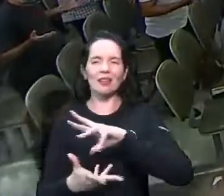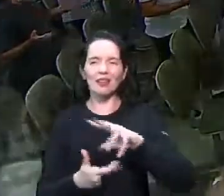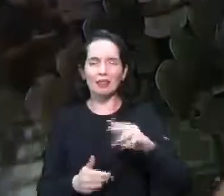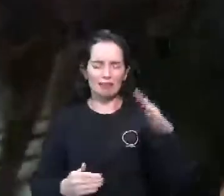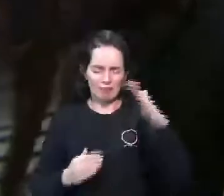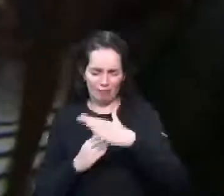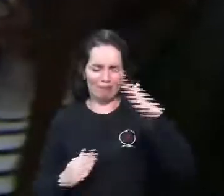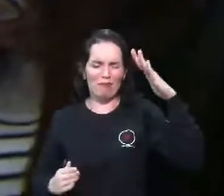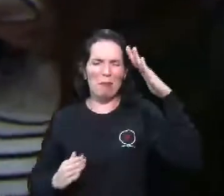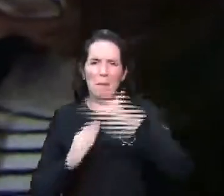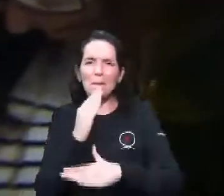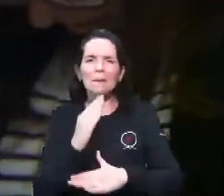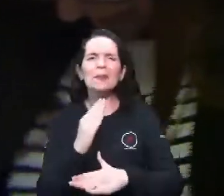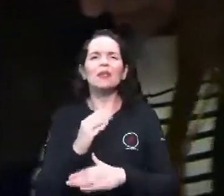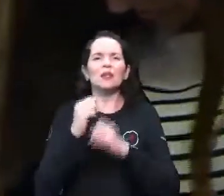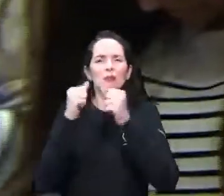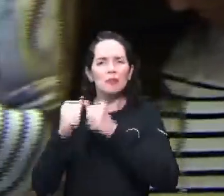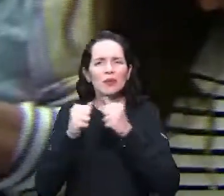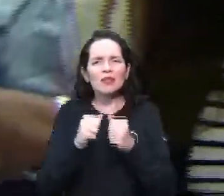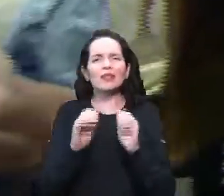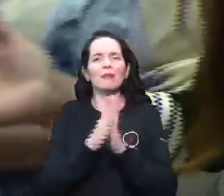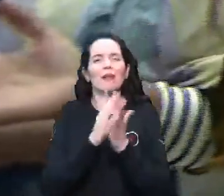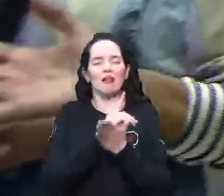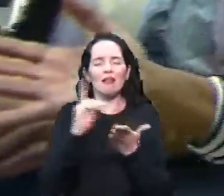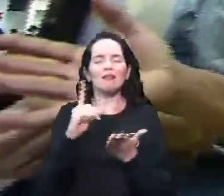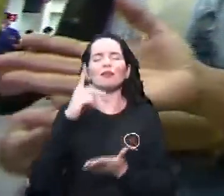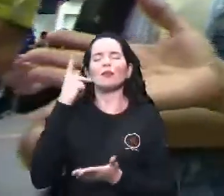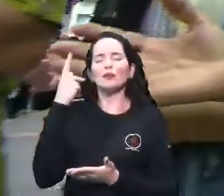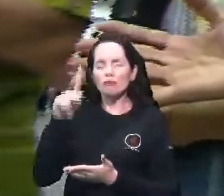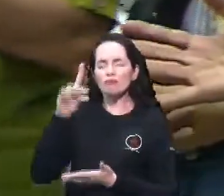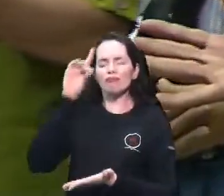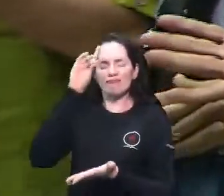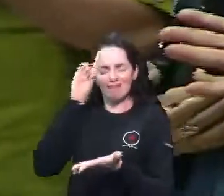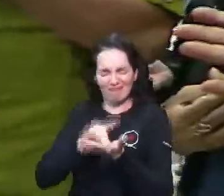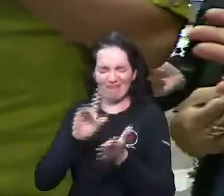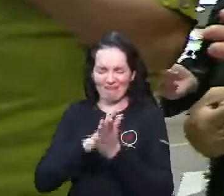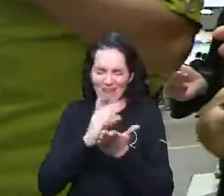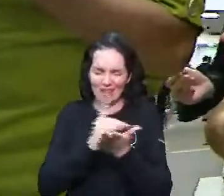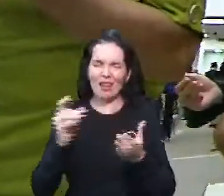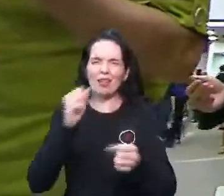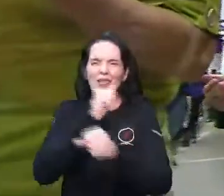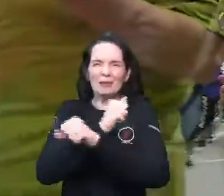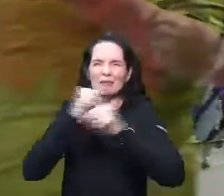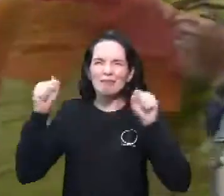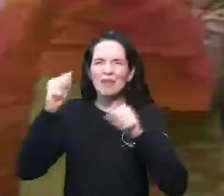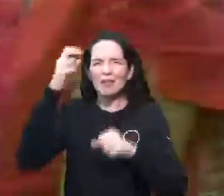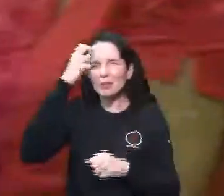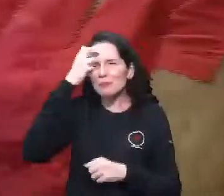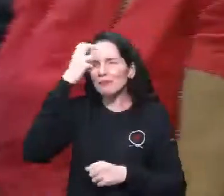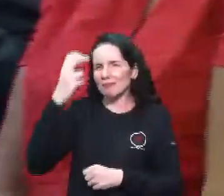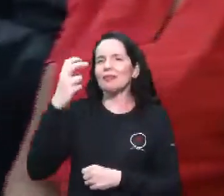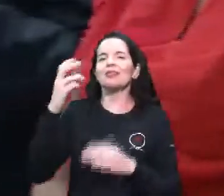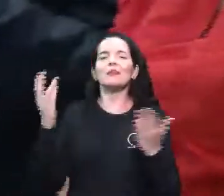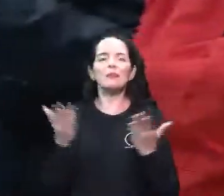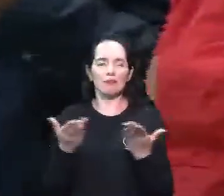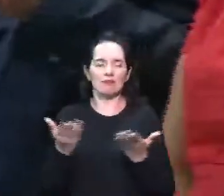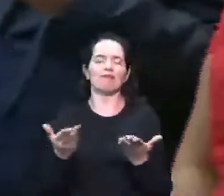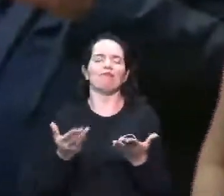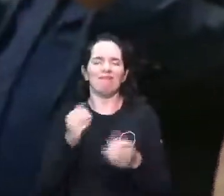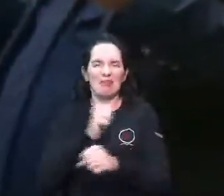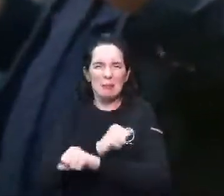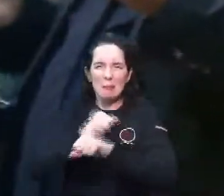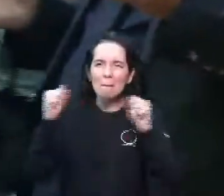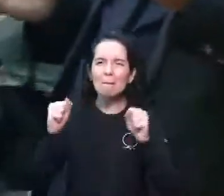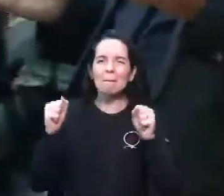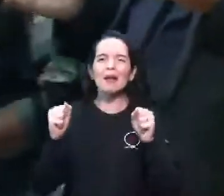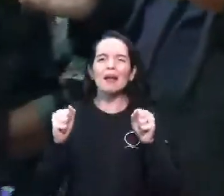pelo poder da tua palavra. Que verdadeiramente a tua palavra liberte pensamentos hoje, liberte, Senhor, alguns